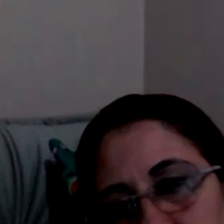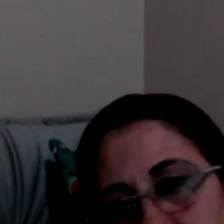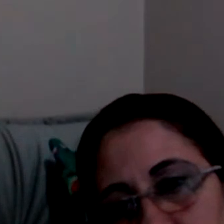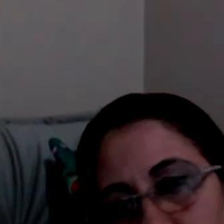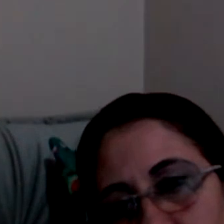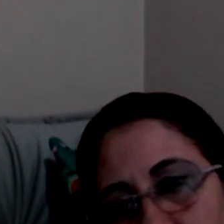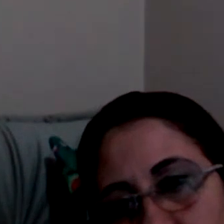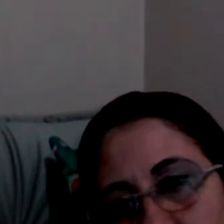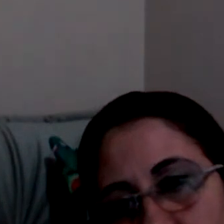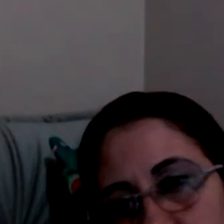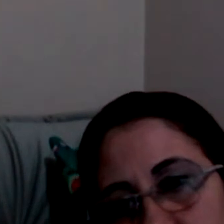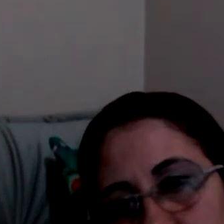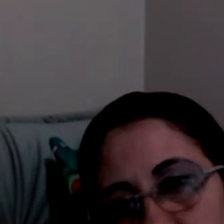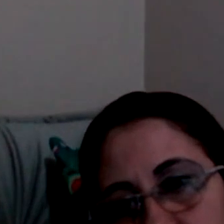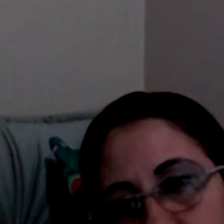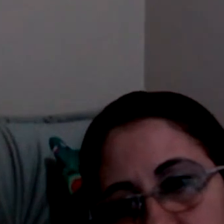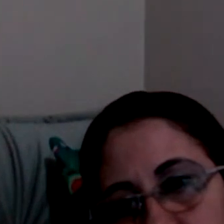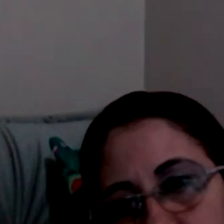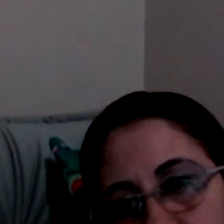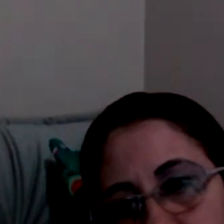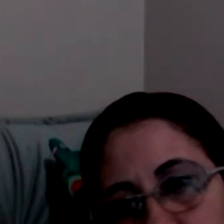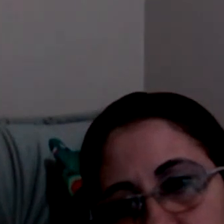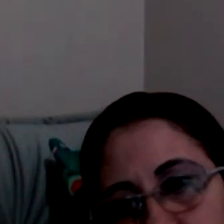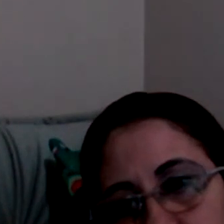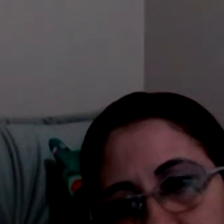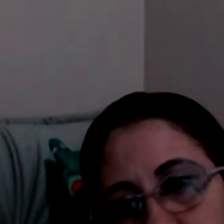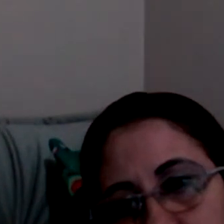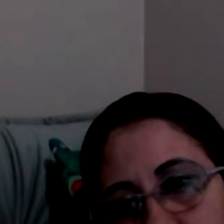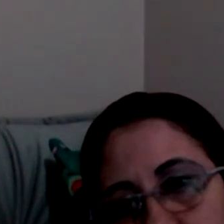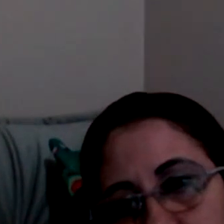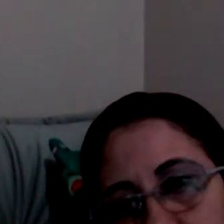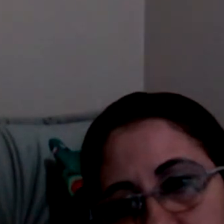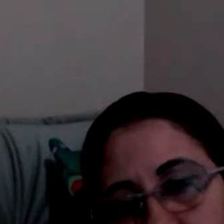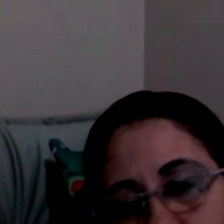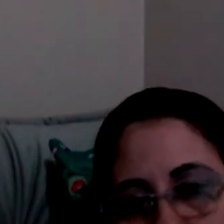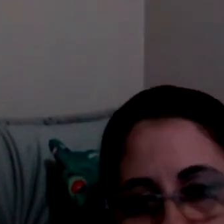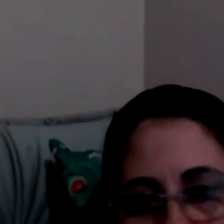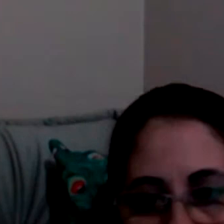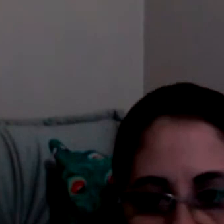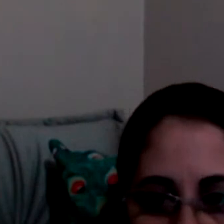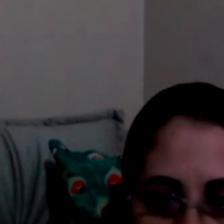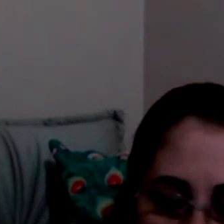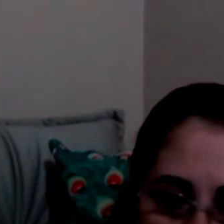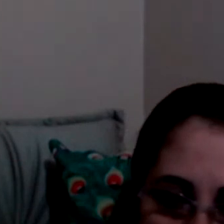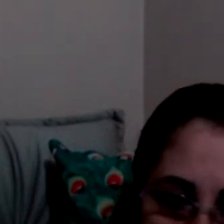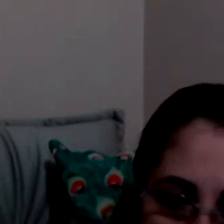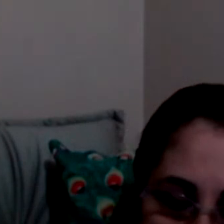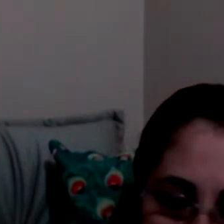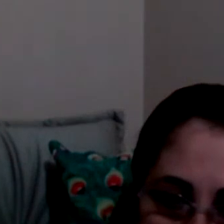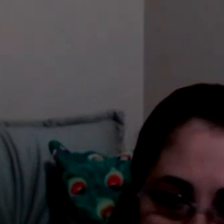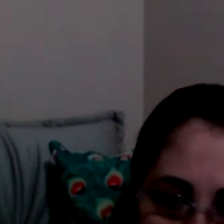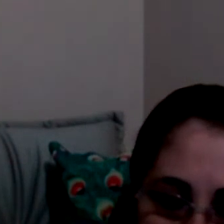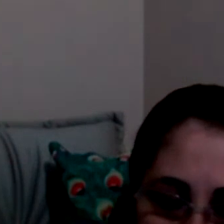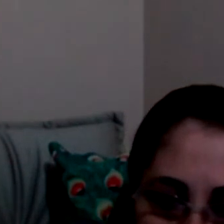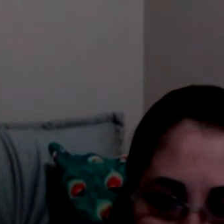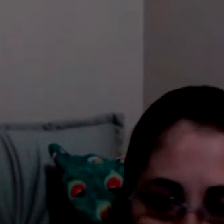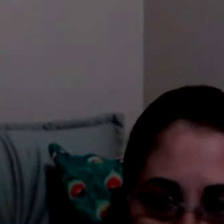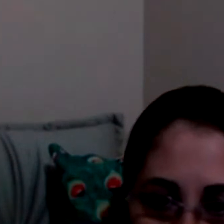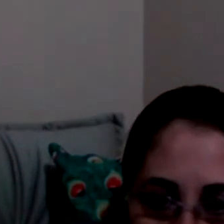Então, ter um alimento 100% puro, livre de sujidades,